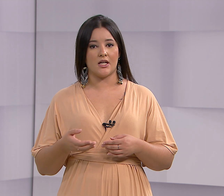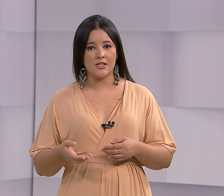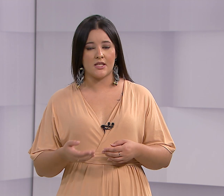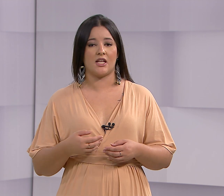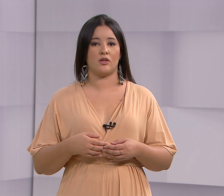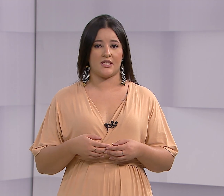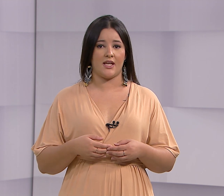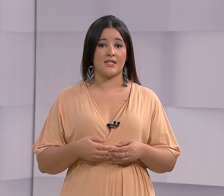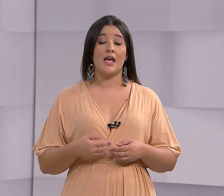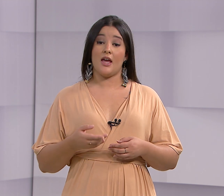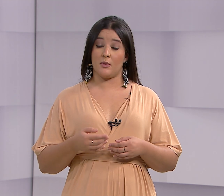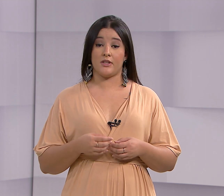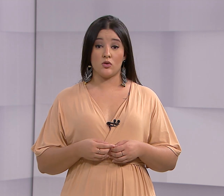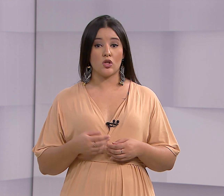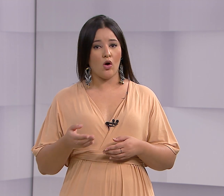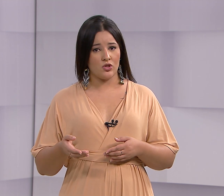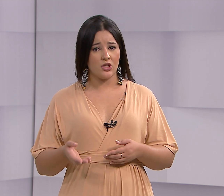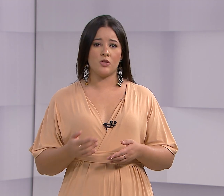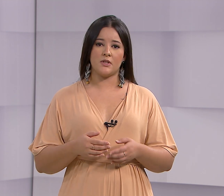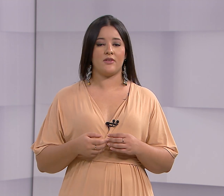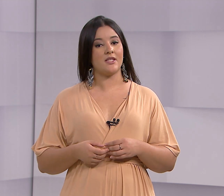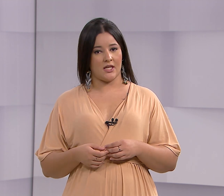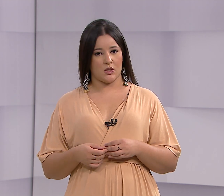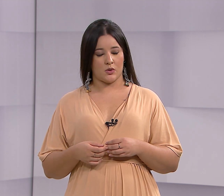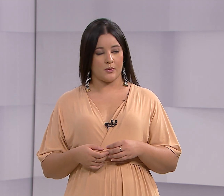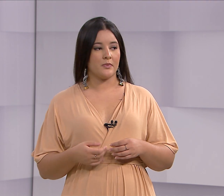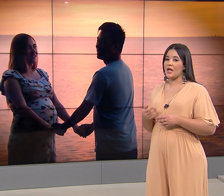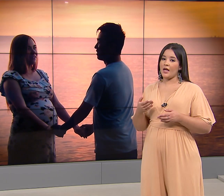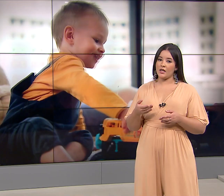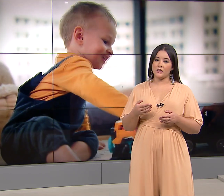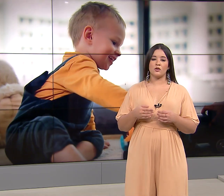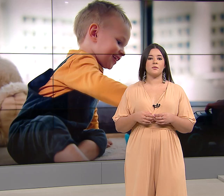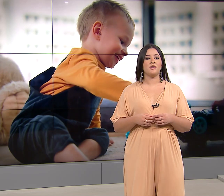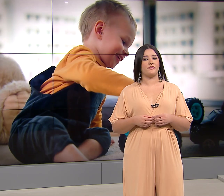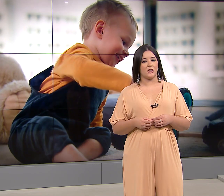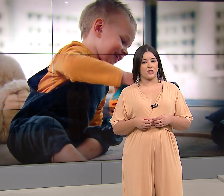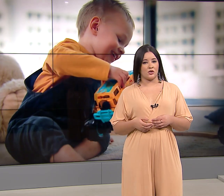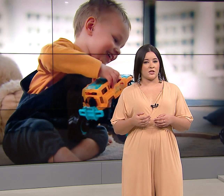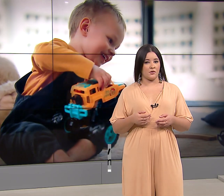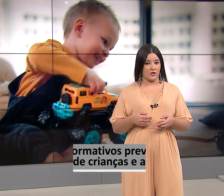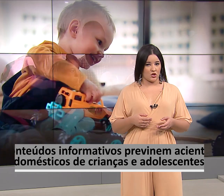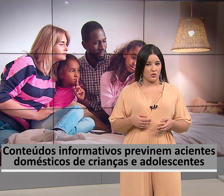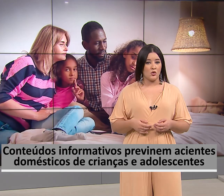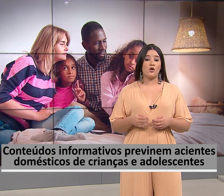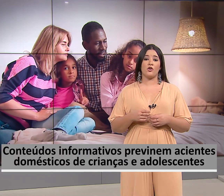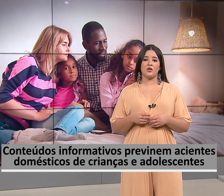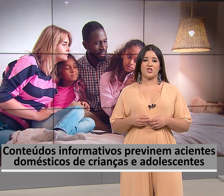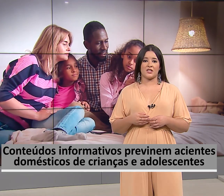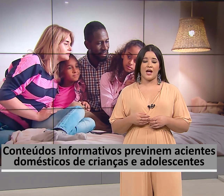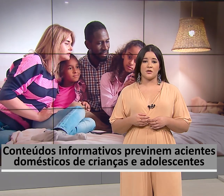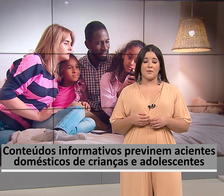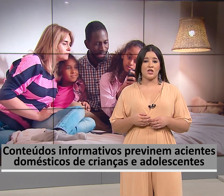proteger crianças e adolescentes é mantê-los longe de possíveis riscos. Entre 2020 e 2021,